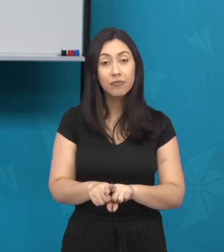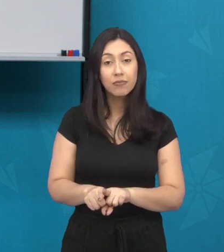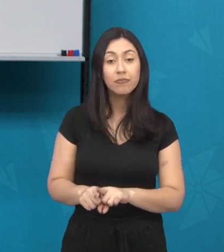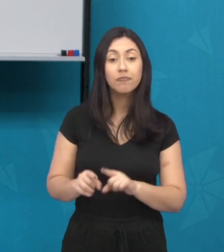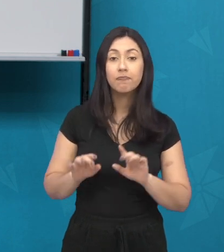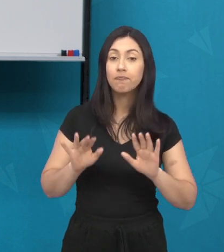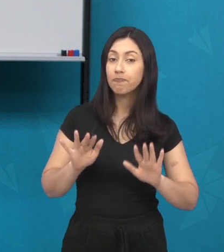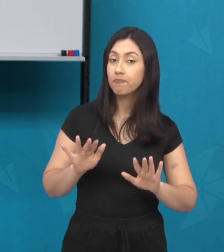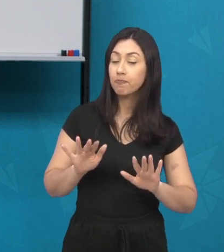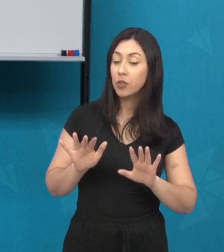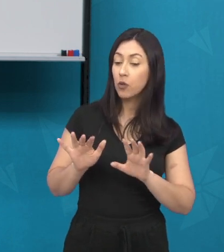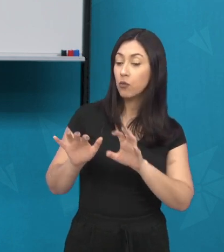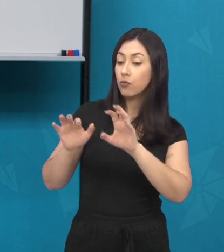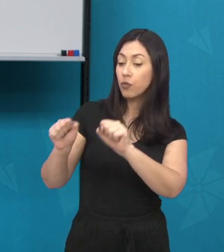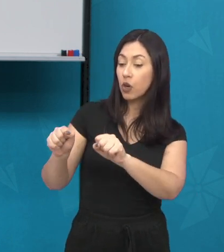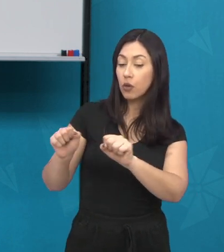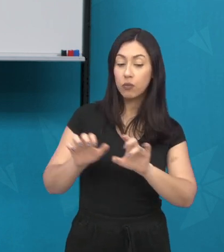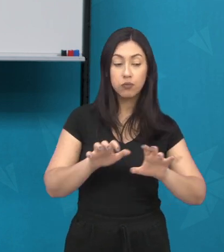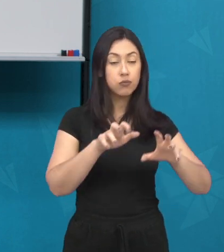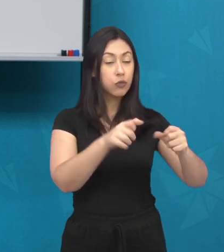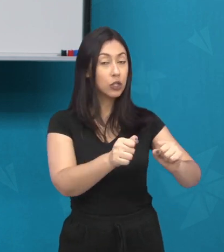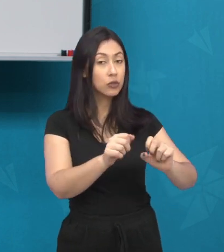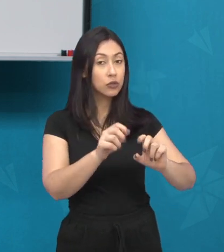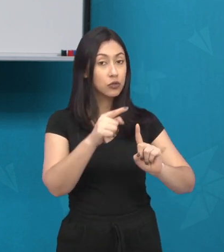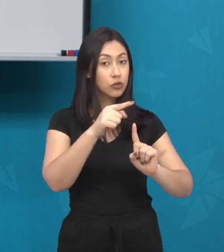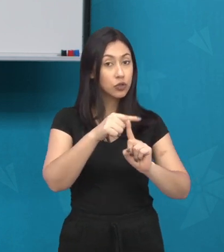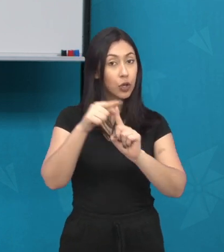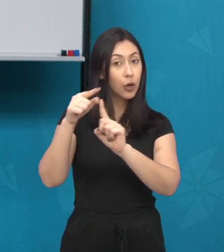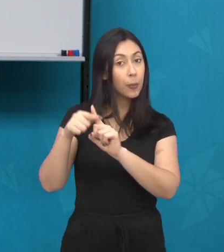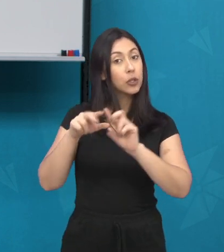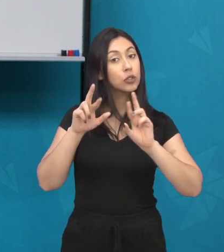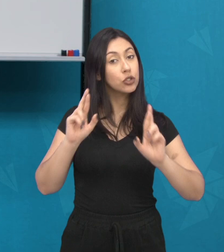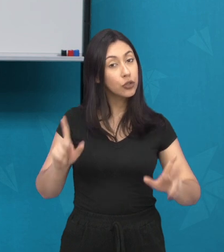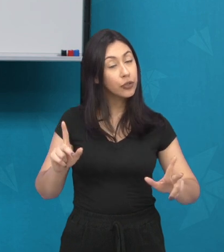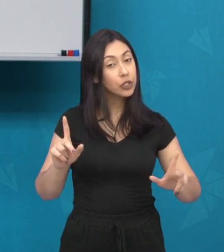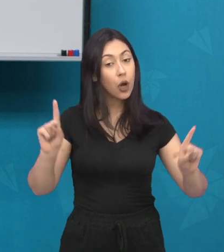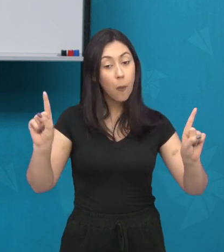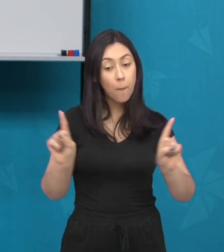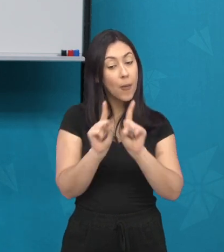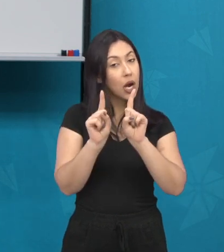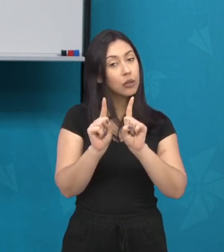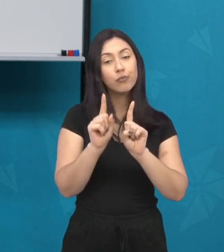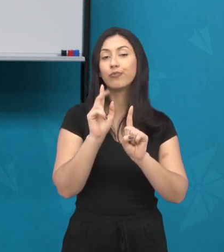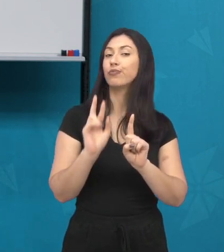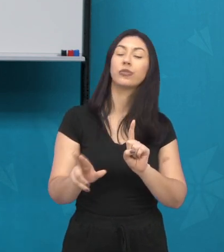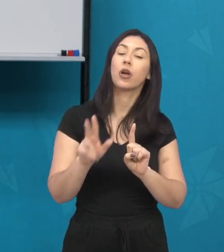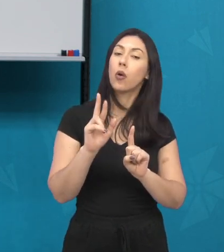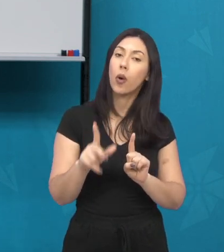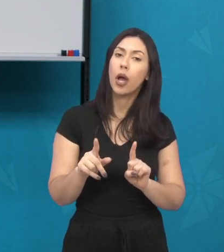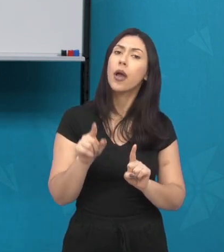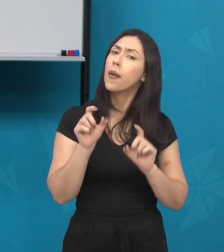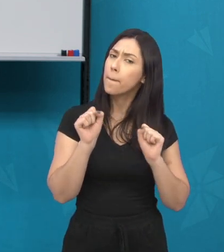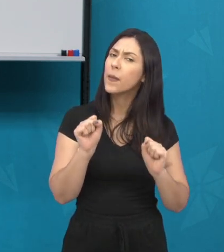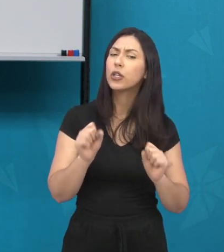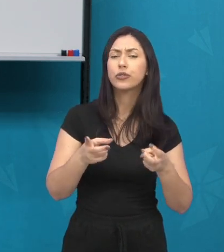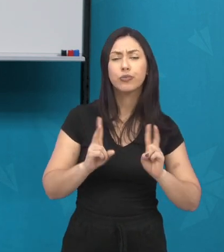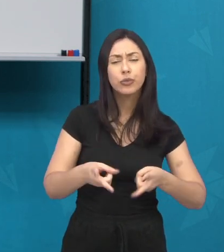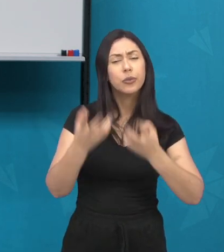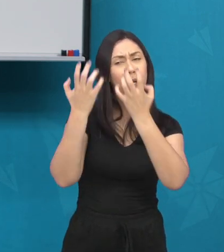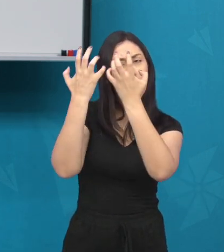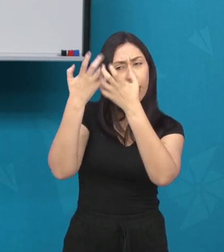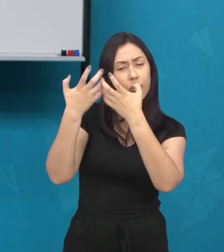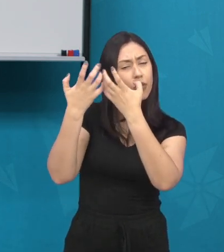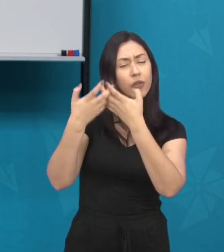vai são forças de naturezas diferentes não formam par ação reação e você pode aplicar esse